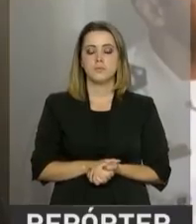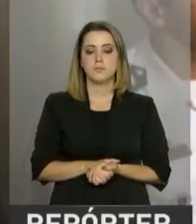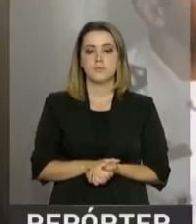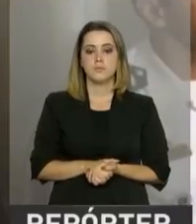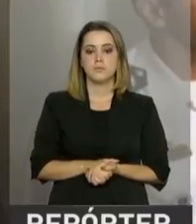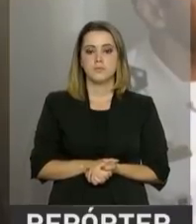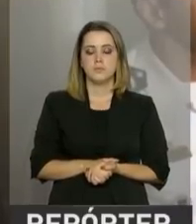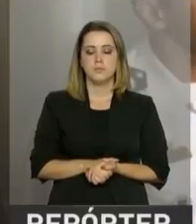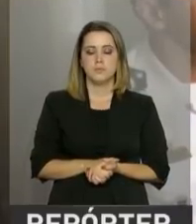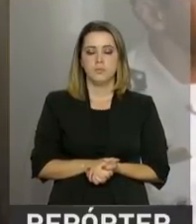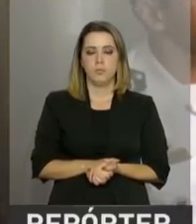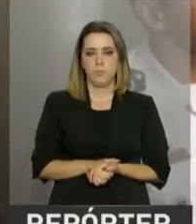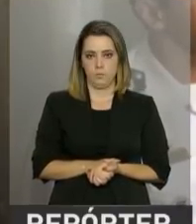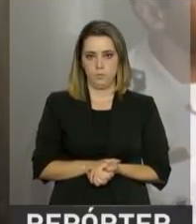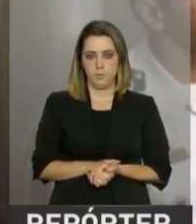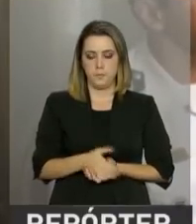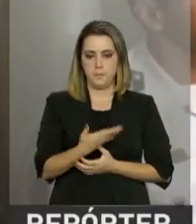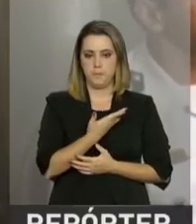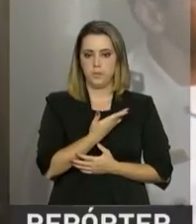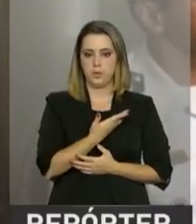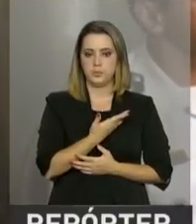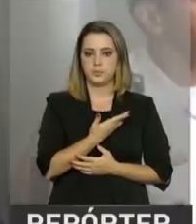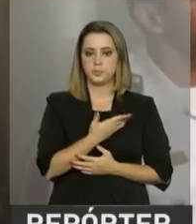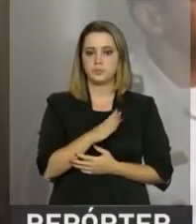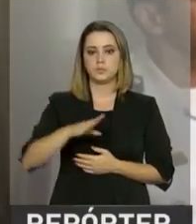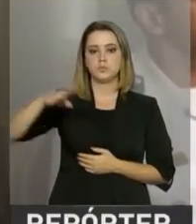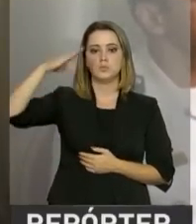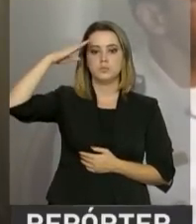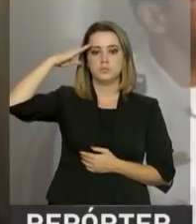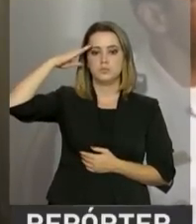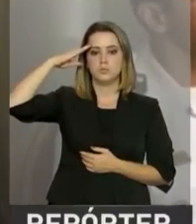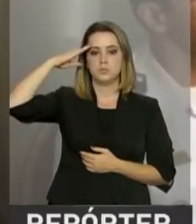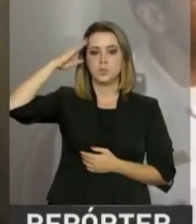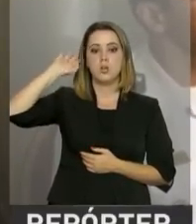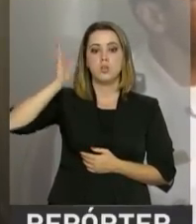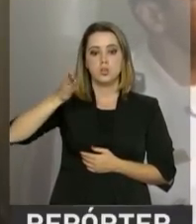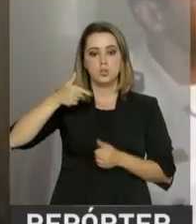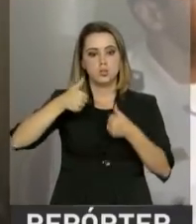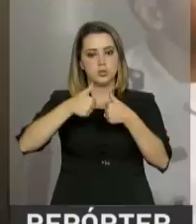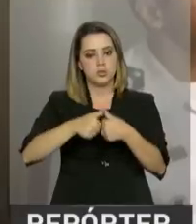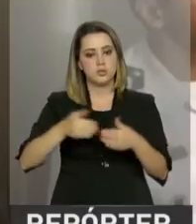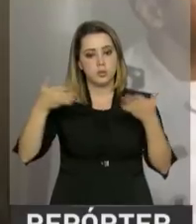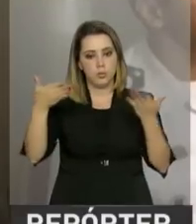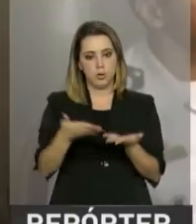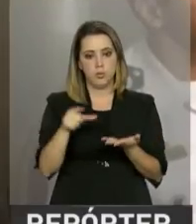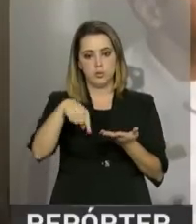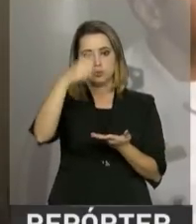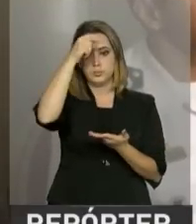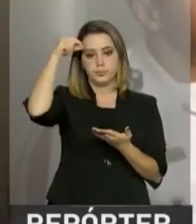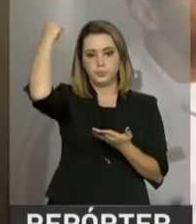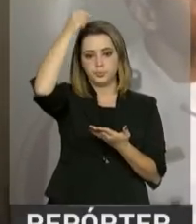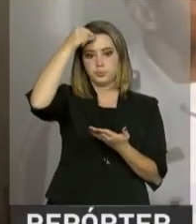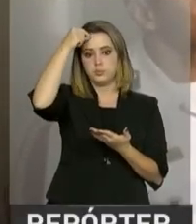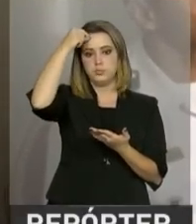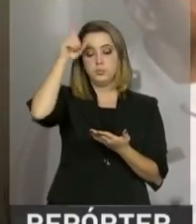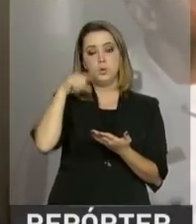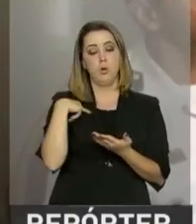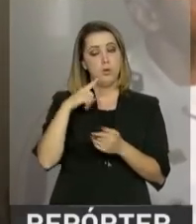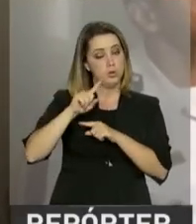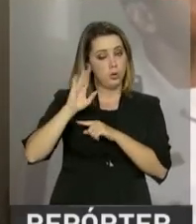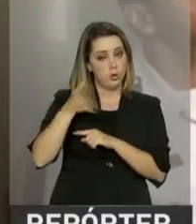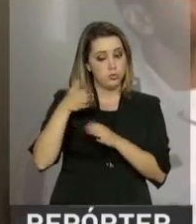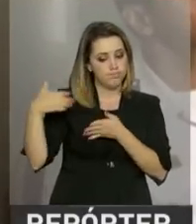Jungmann. As Forças Armadas já estão aqui em Vitória, que nós já estamos nas ruas e que nas próximas horas e até